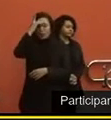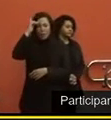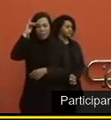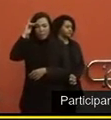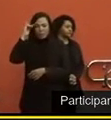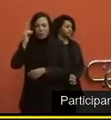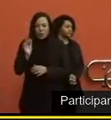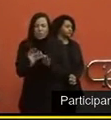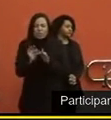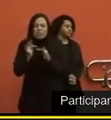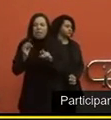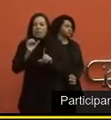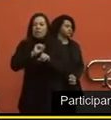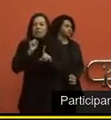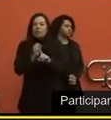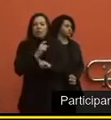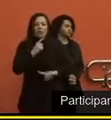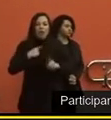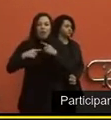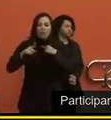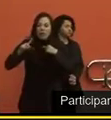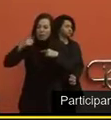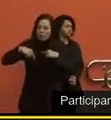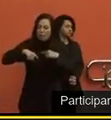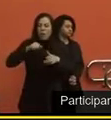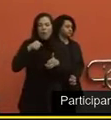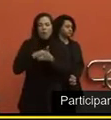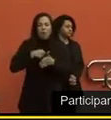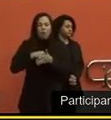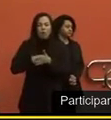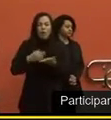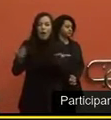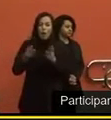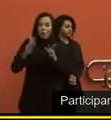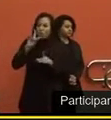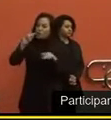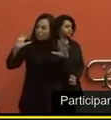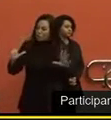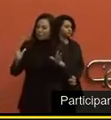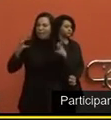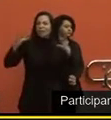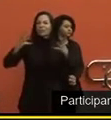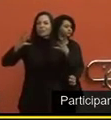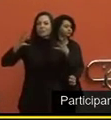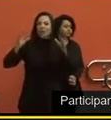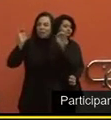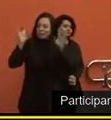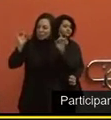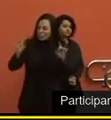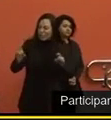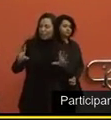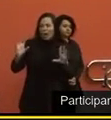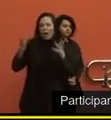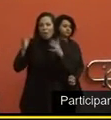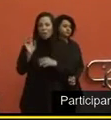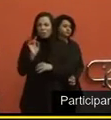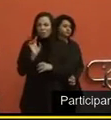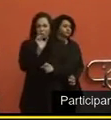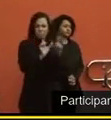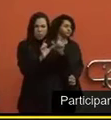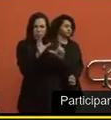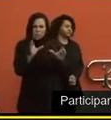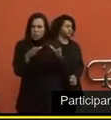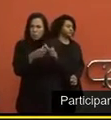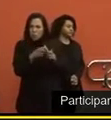lídimos interesses da sociedade. Hoje é um dia festivo de celebração, não só para este